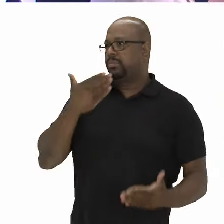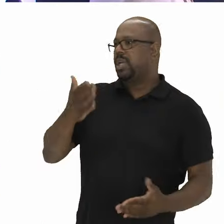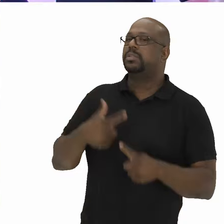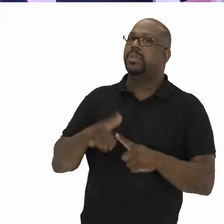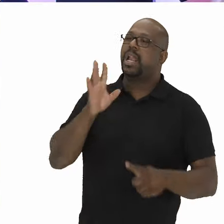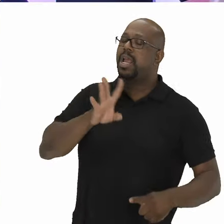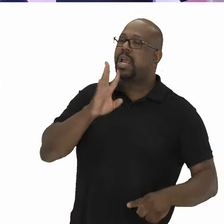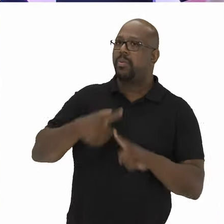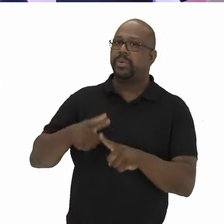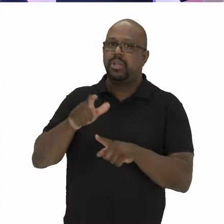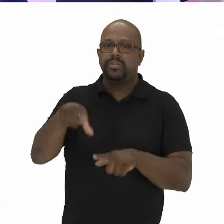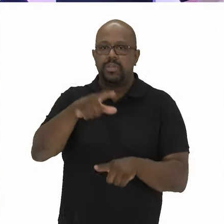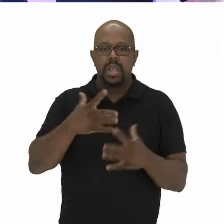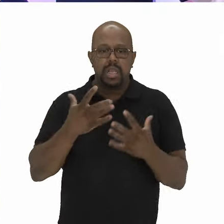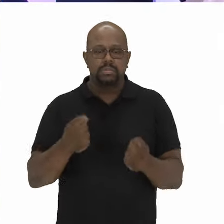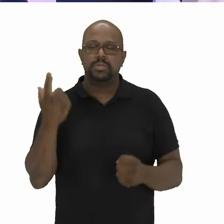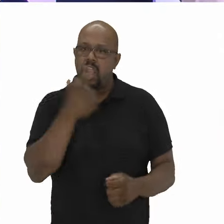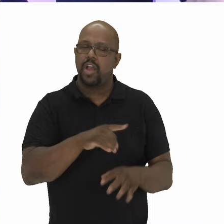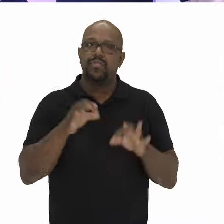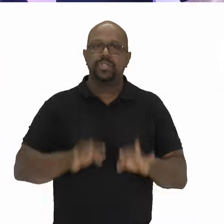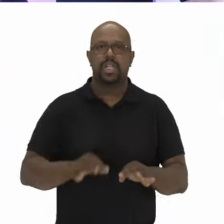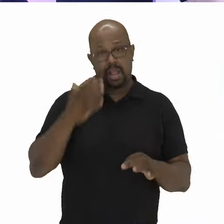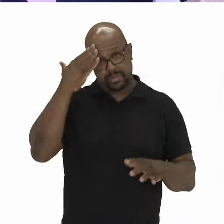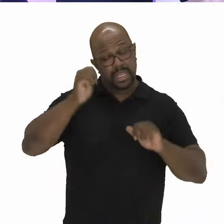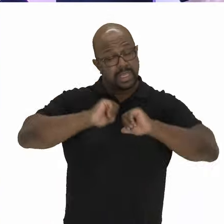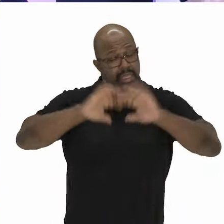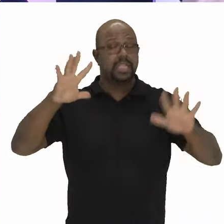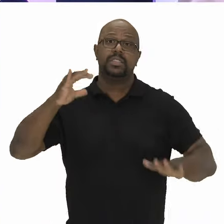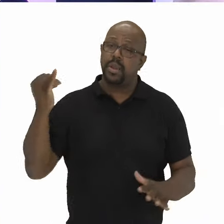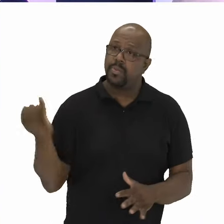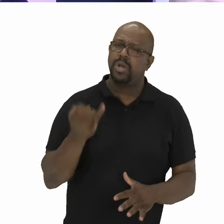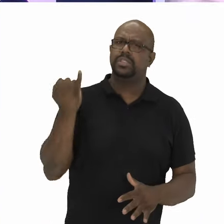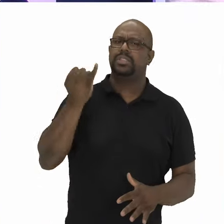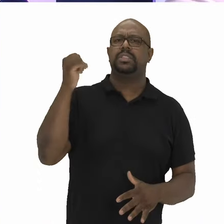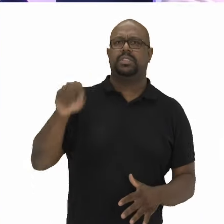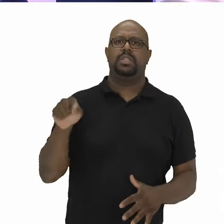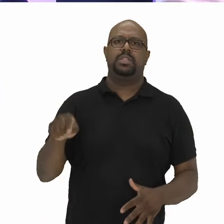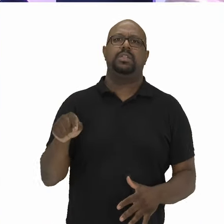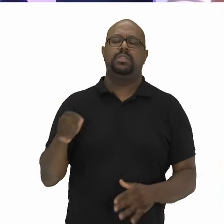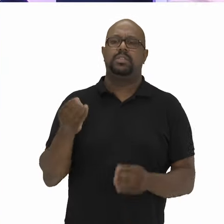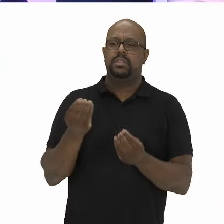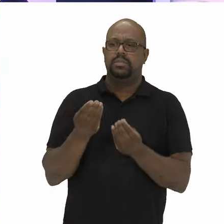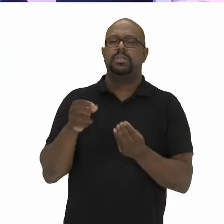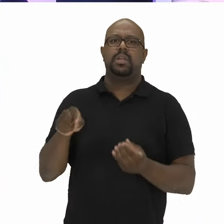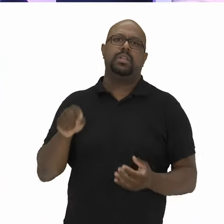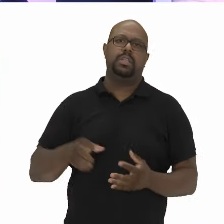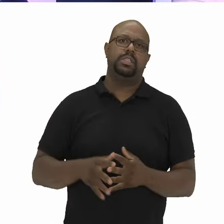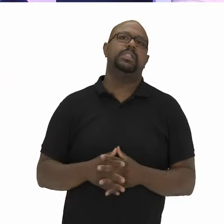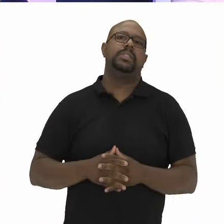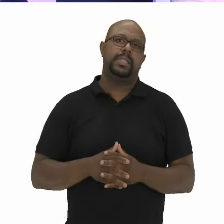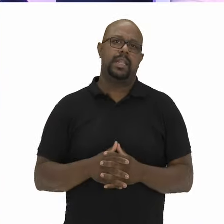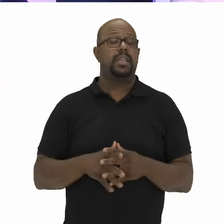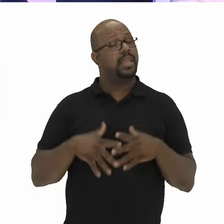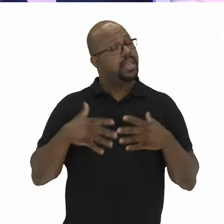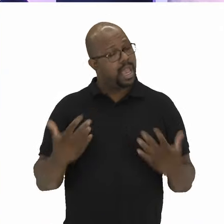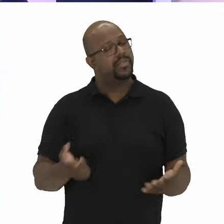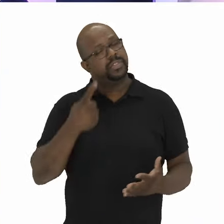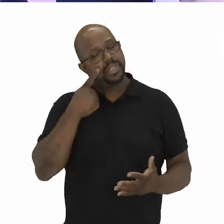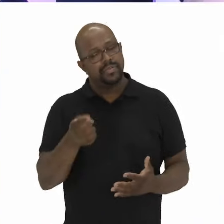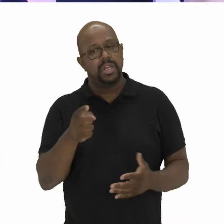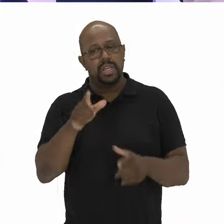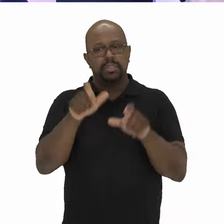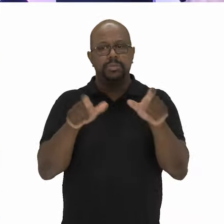aí é muito legal porque a você vê aquilo funcionar você entende a importância que tem a linguagem simples